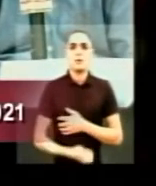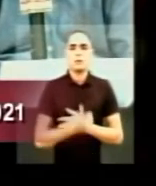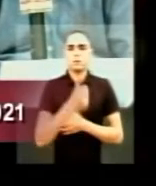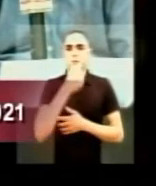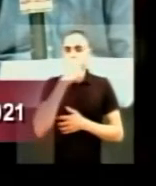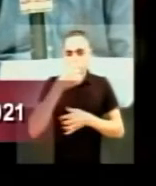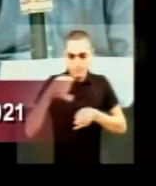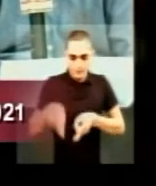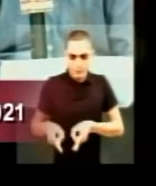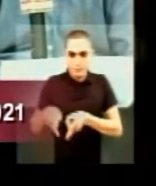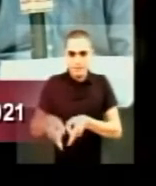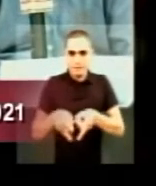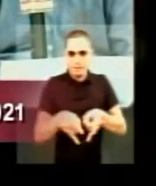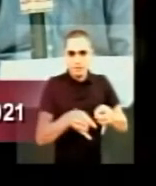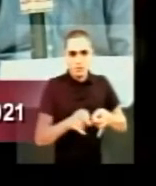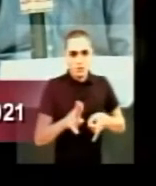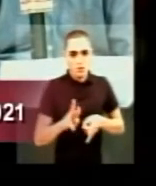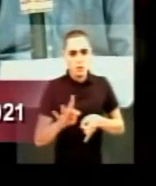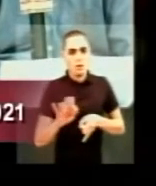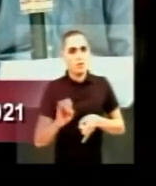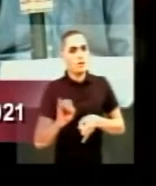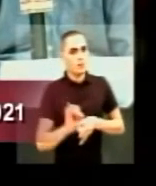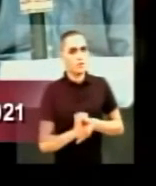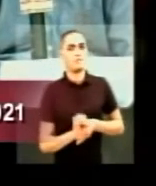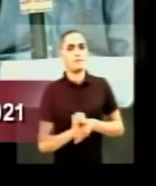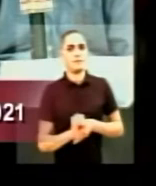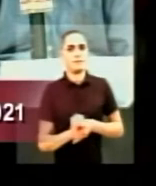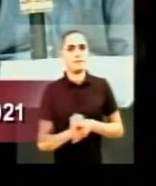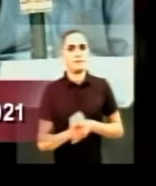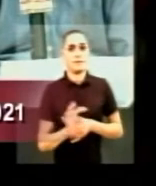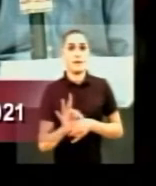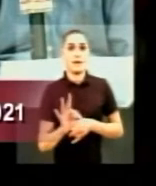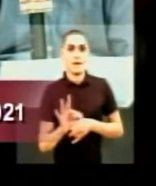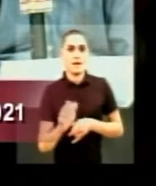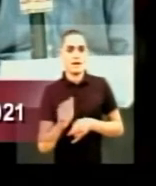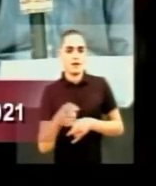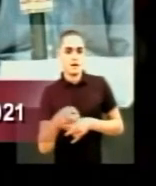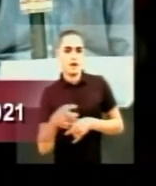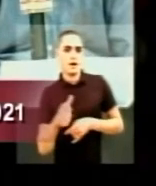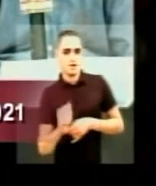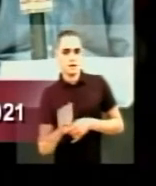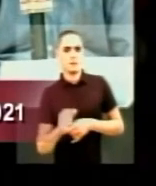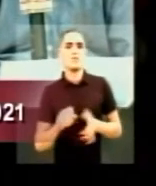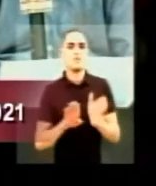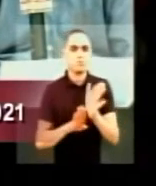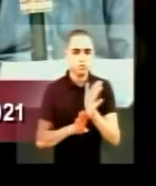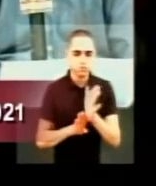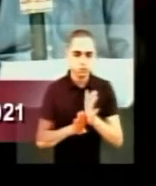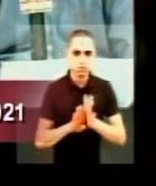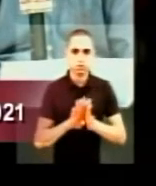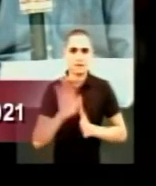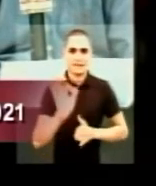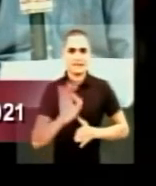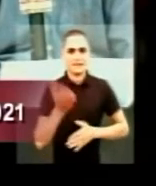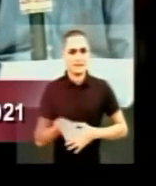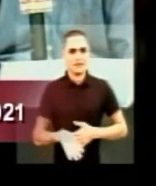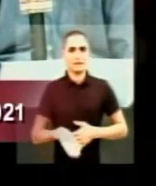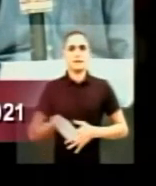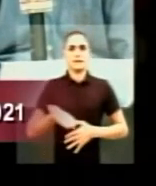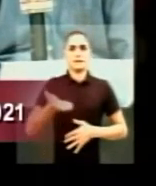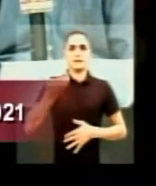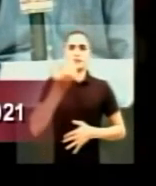de UTI. Ou seja, a taxa de ocupação vem aumentando, chegando hoje a